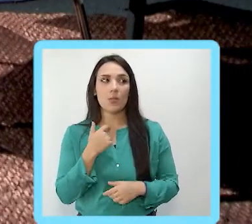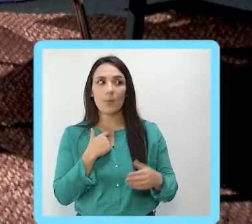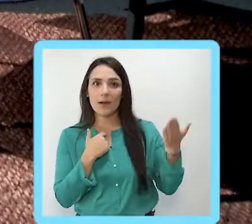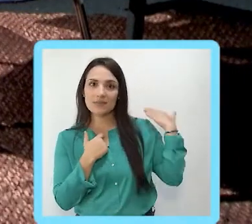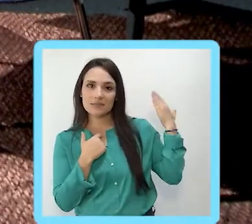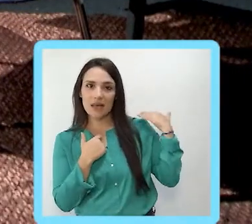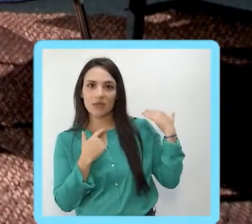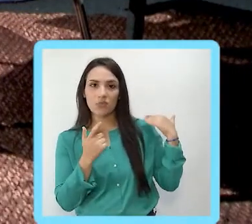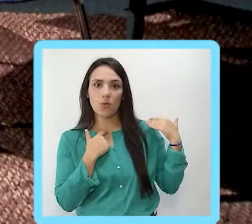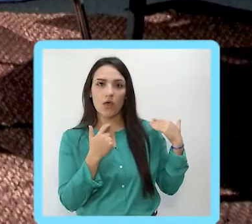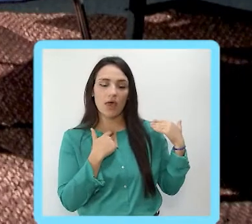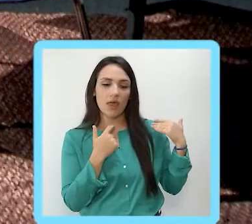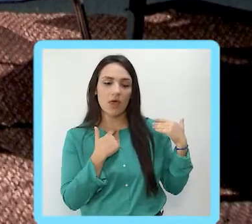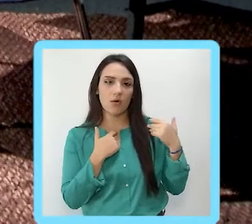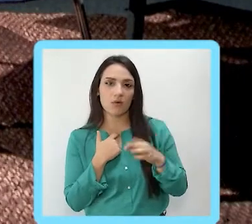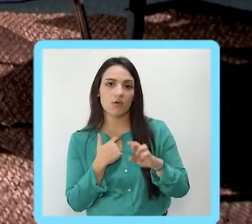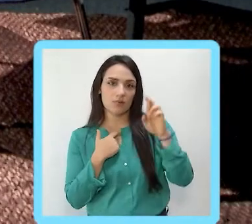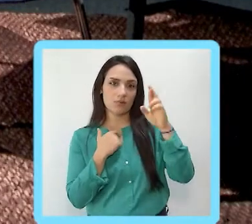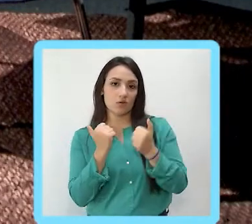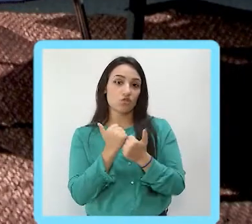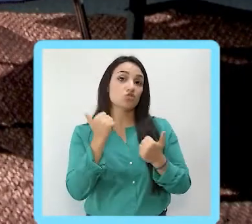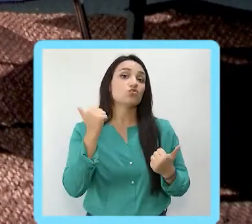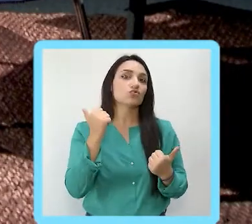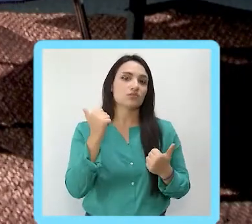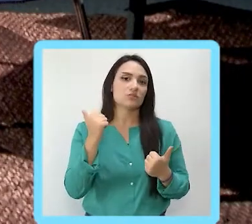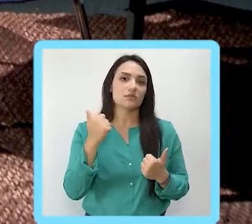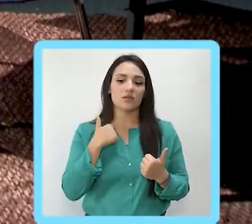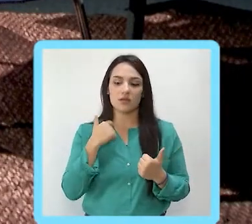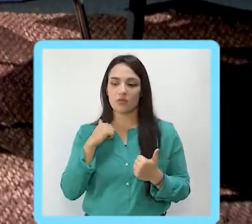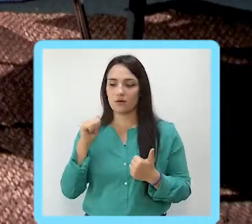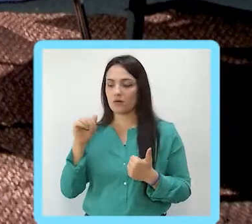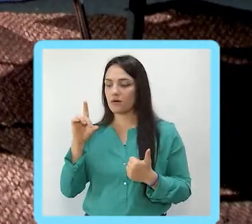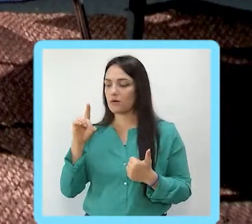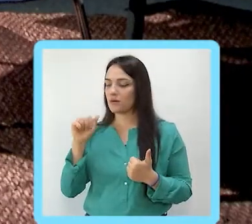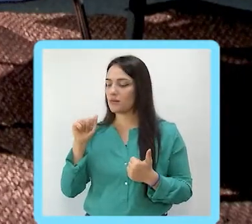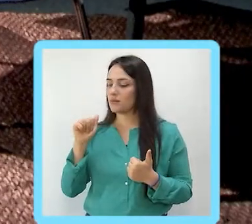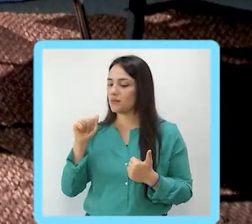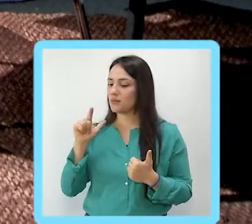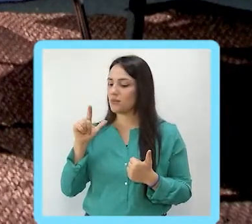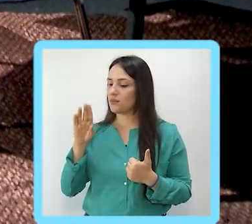adjunta, né, anteriormente, A doutora Adalberto. Adalberto era geral e eu fui